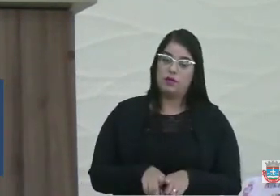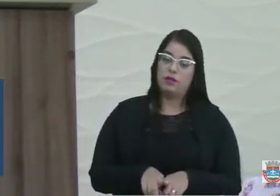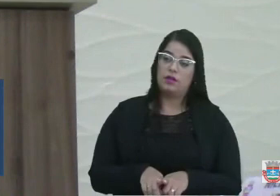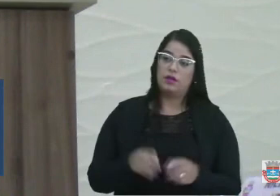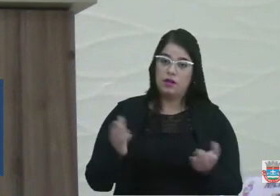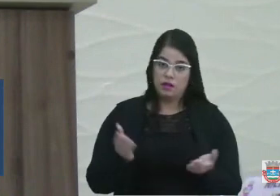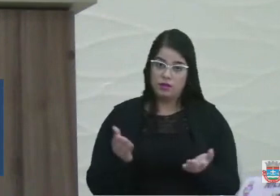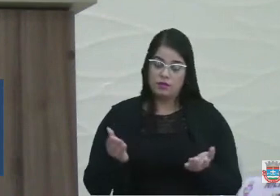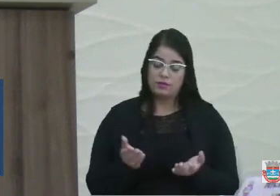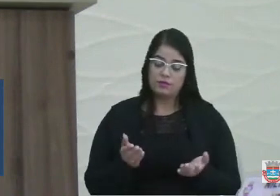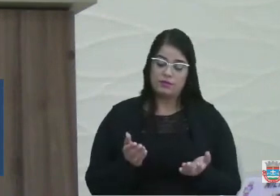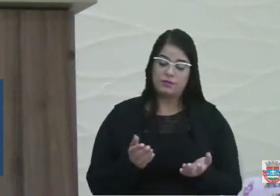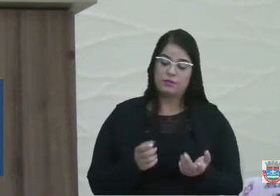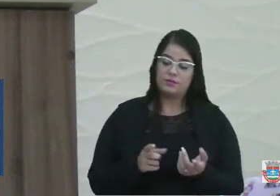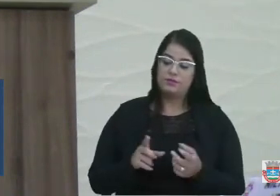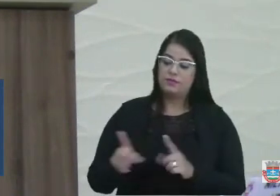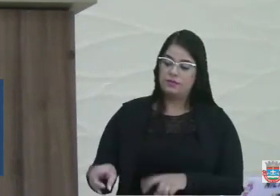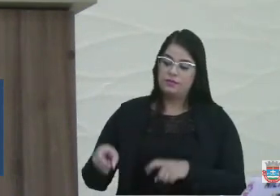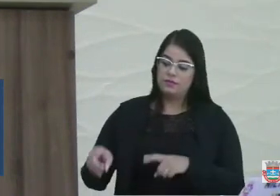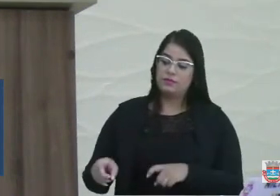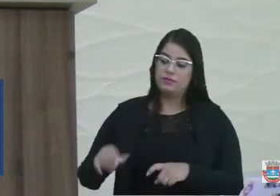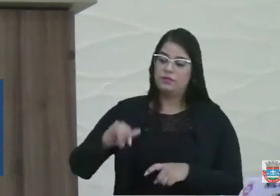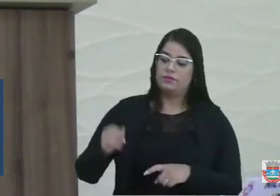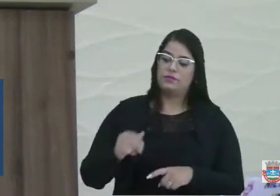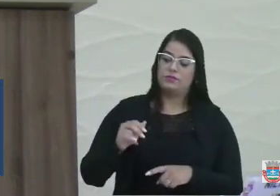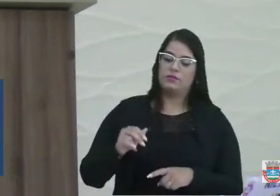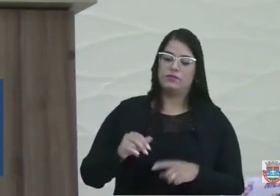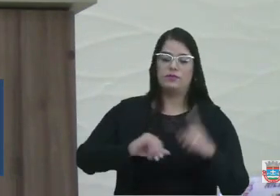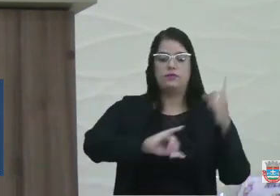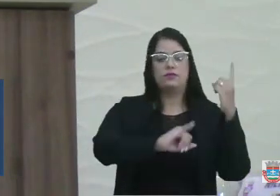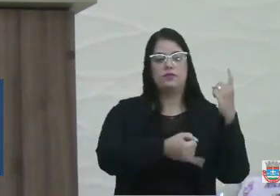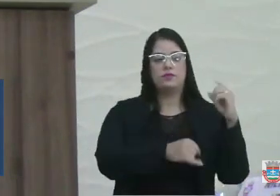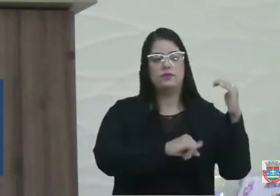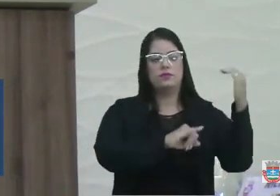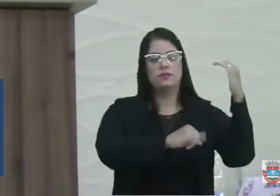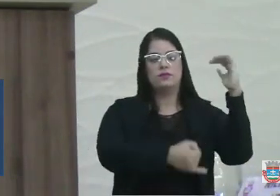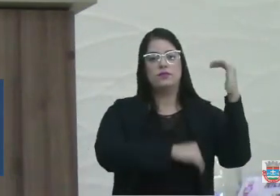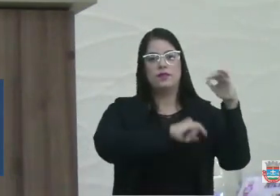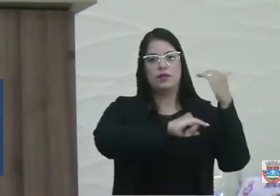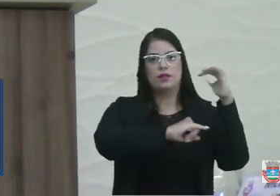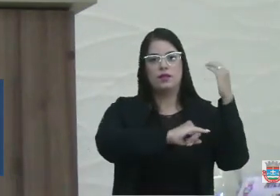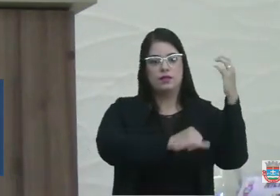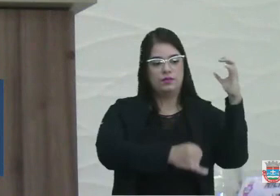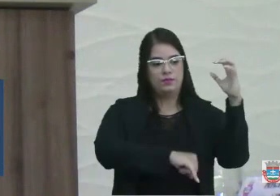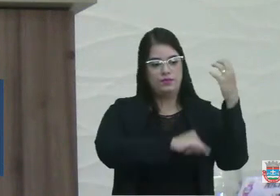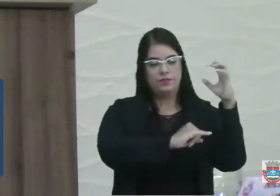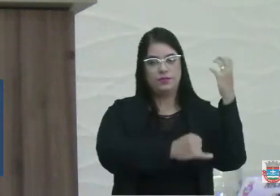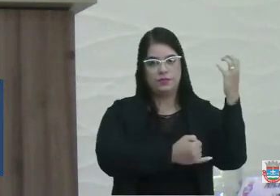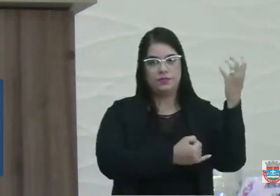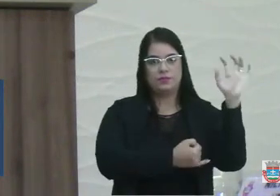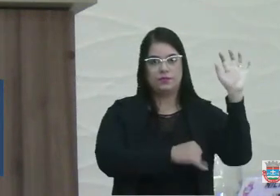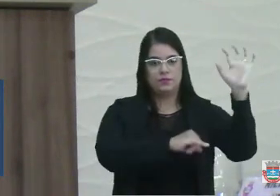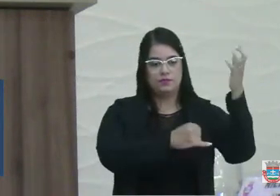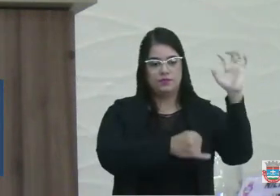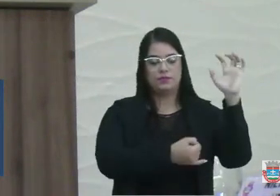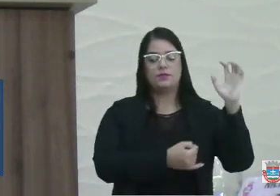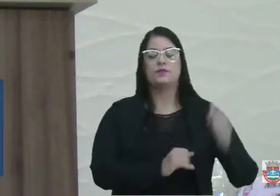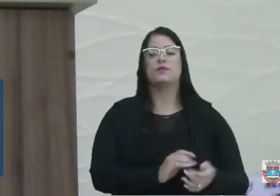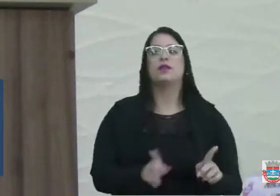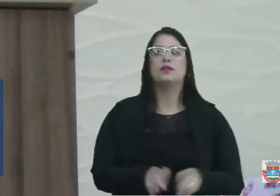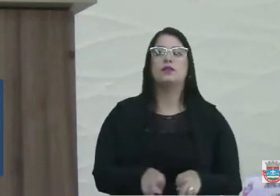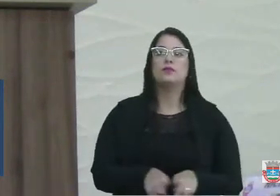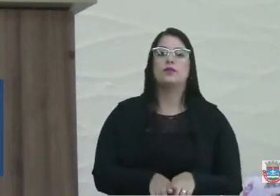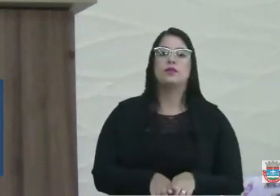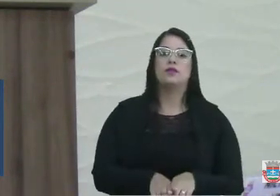atualmente agora lá na região da Jurubeba e vai fazer toda aquela região, professor. Da Impoeira, Sudré,